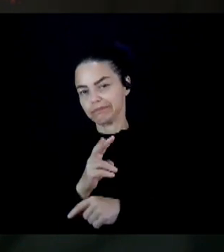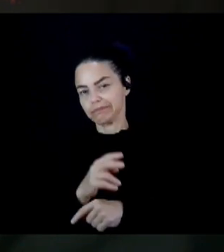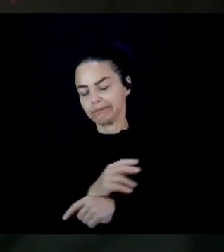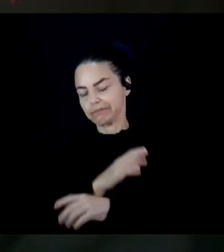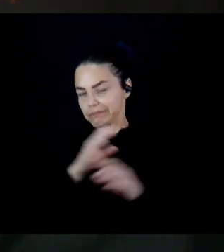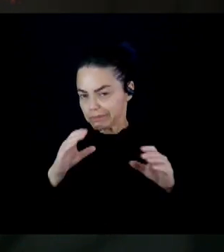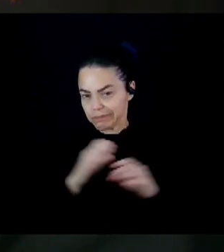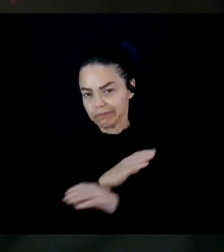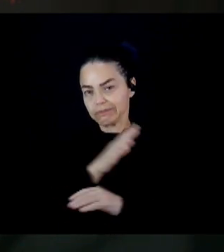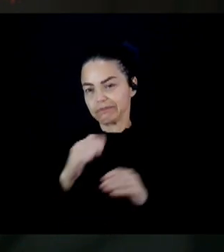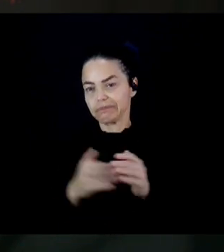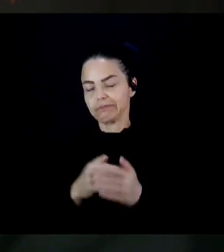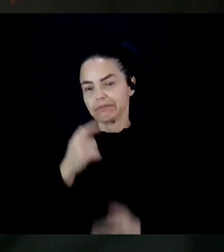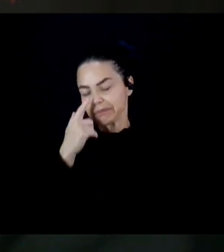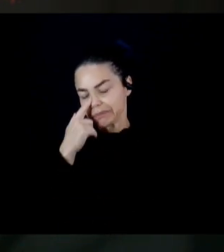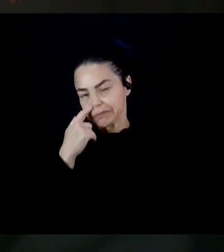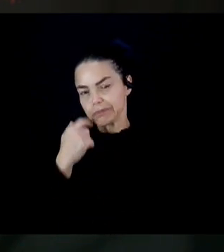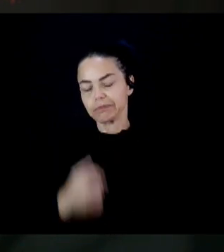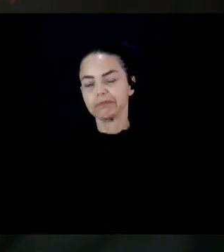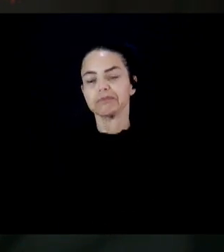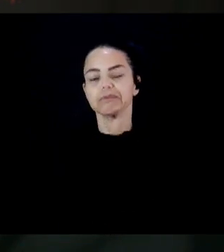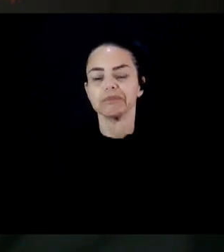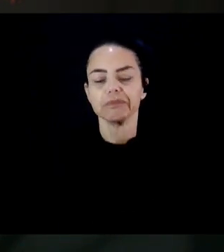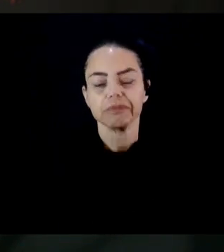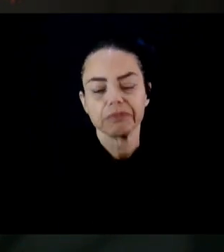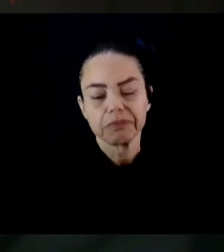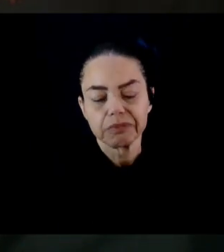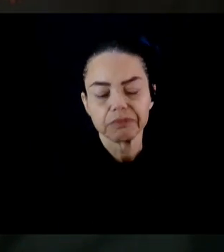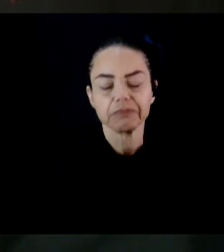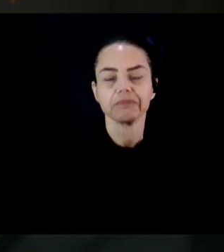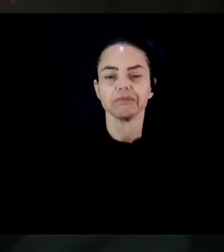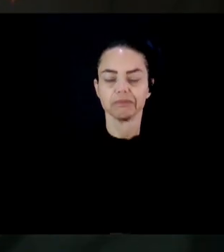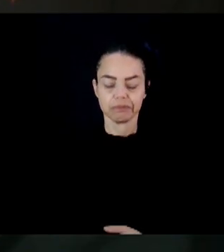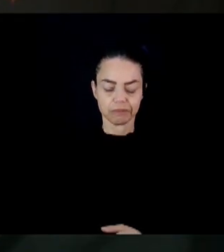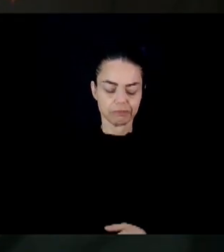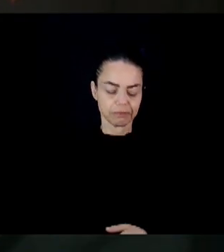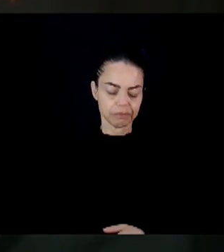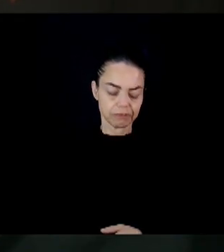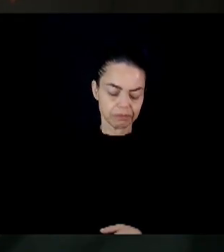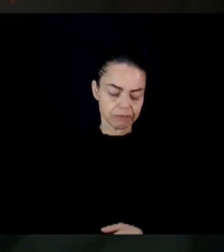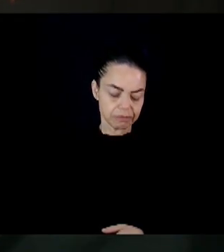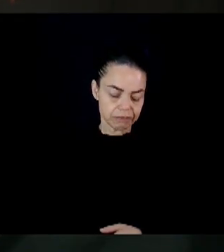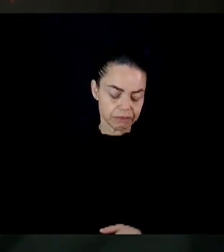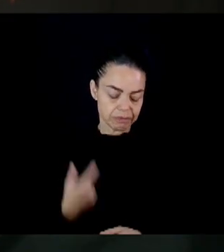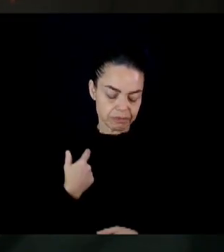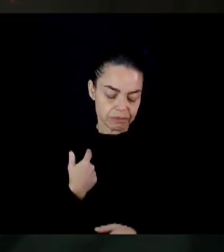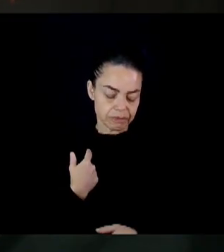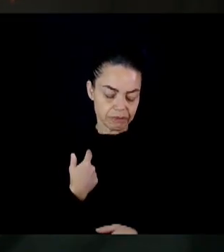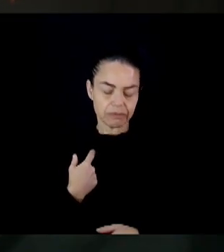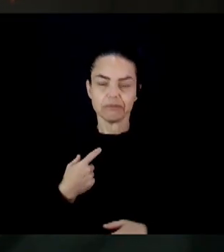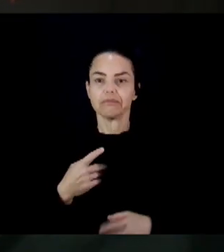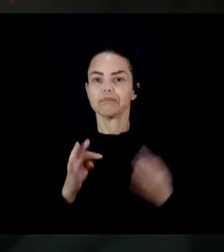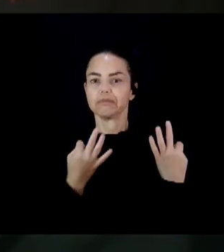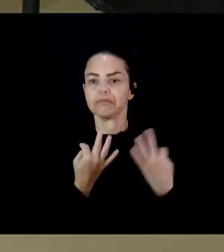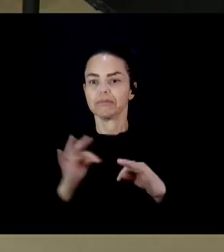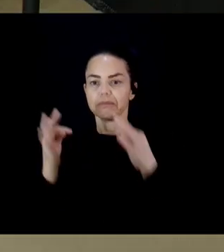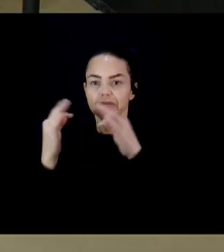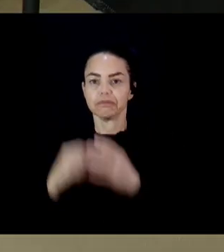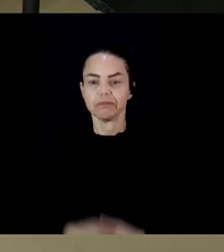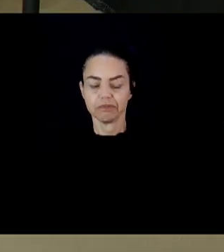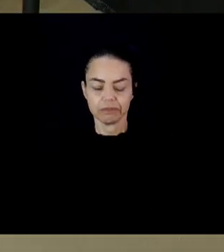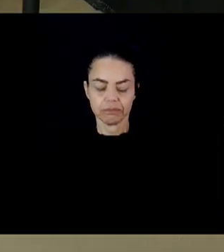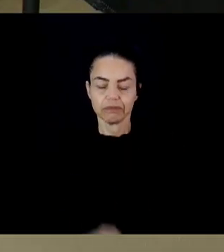né? Agora, vamos falar de tecnologia, porque, Andresa, a tecnologia ela pode ajudar